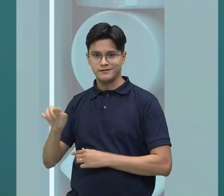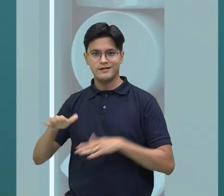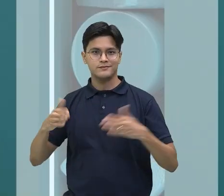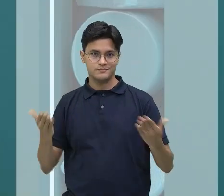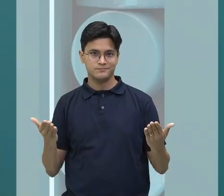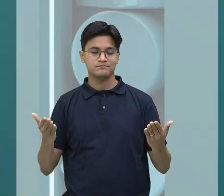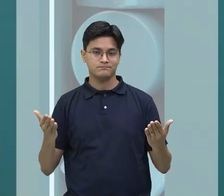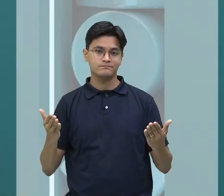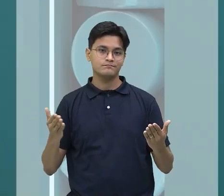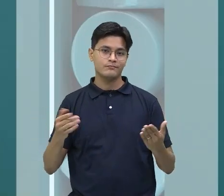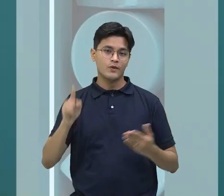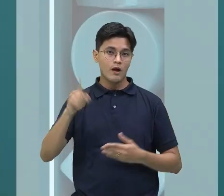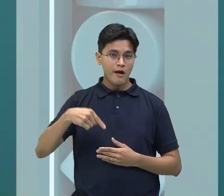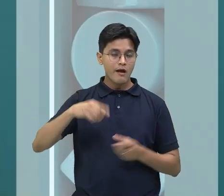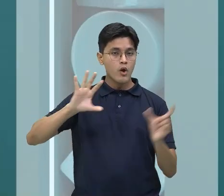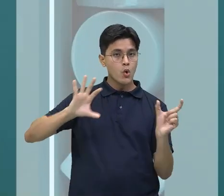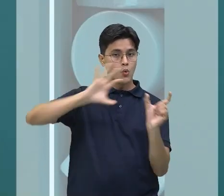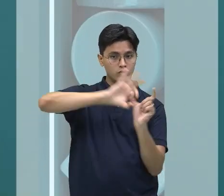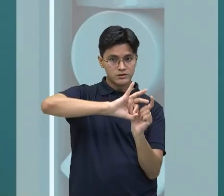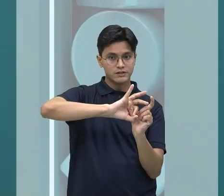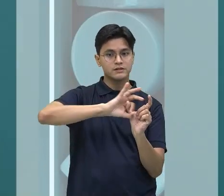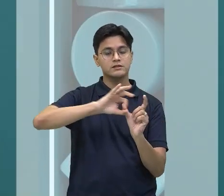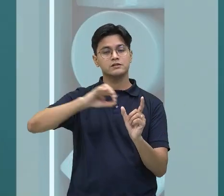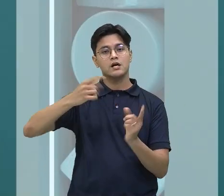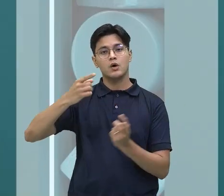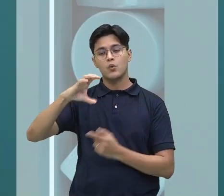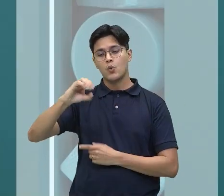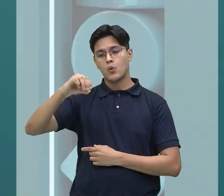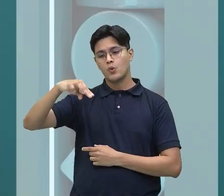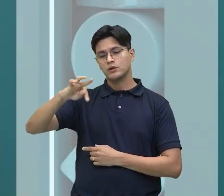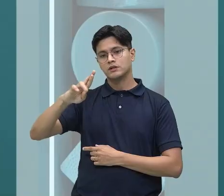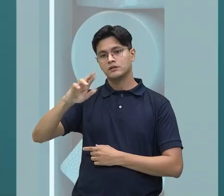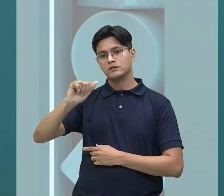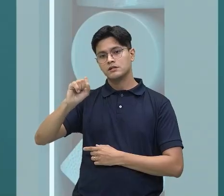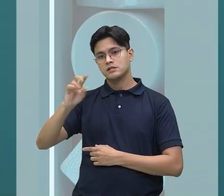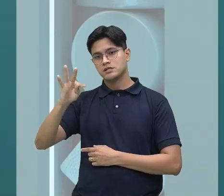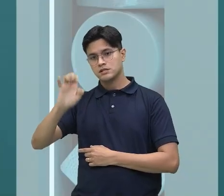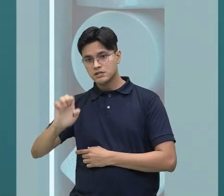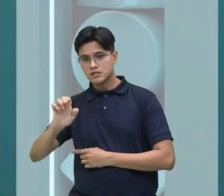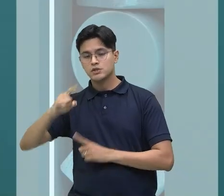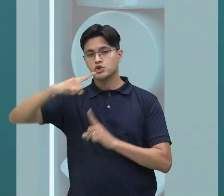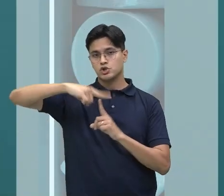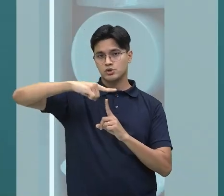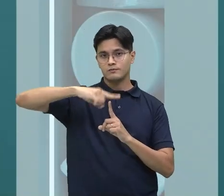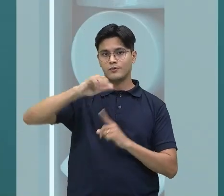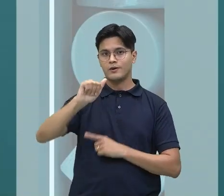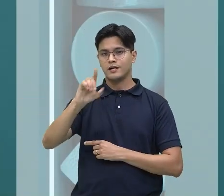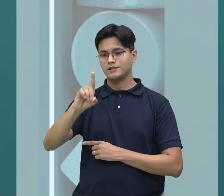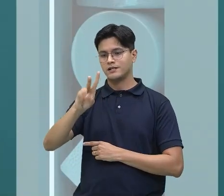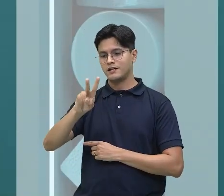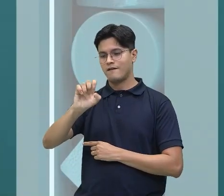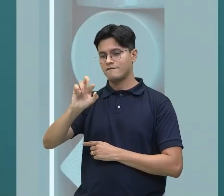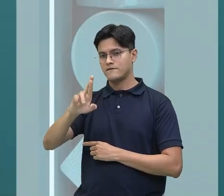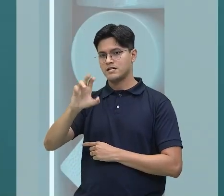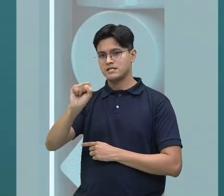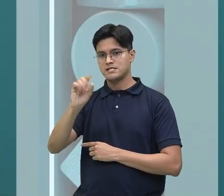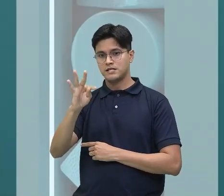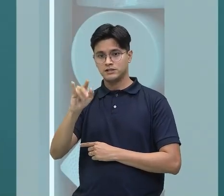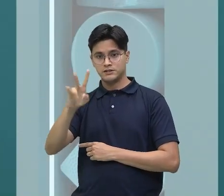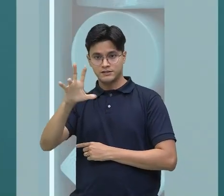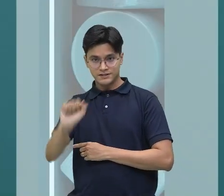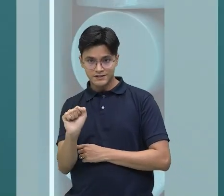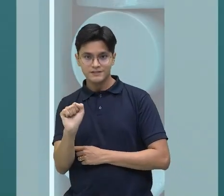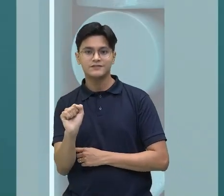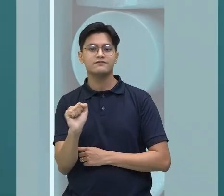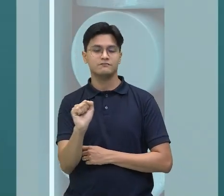vírgula. E é uma conjunção de contraste, uma conjunção adversativa que vai colocar